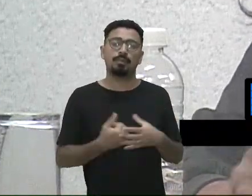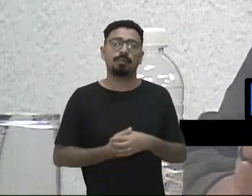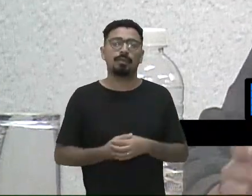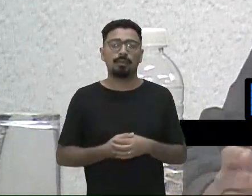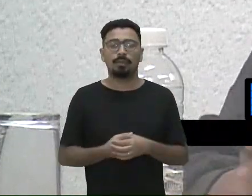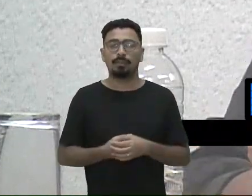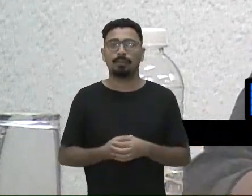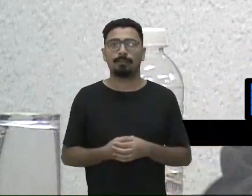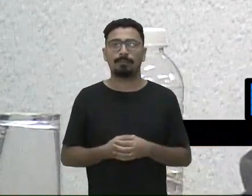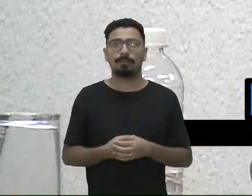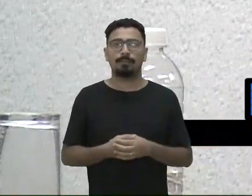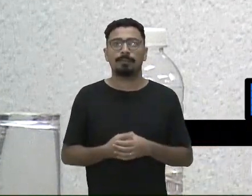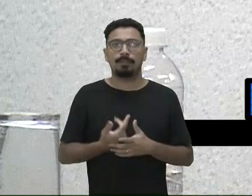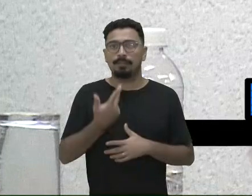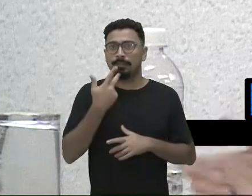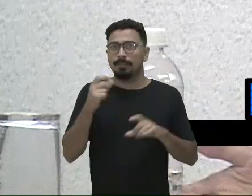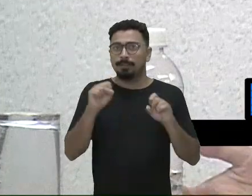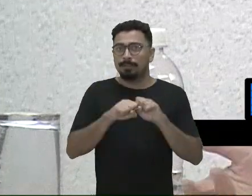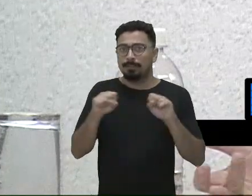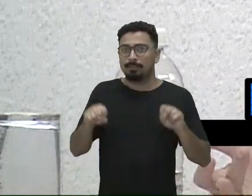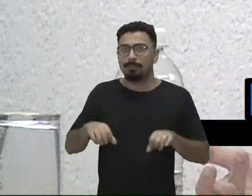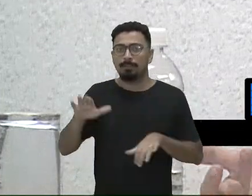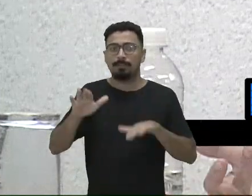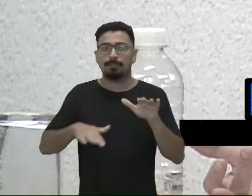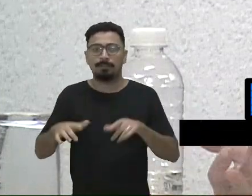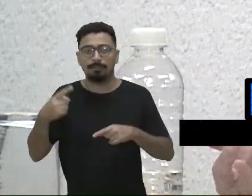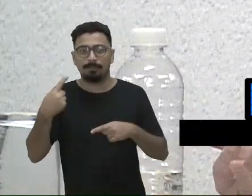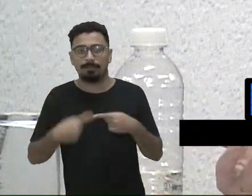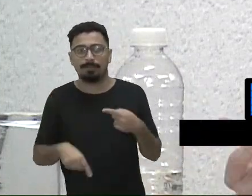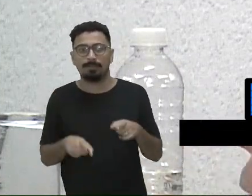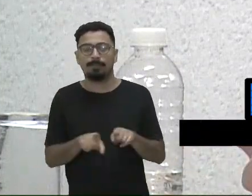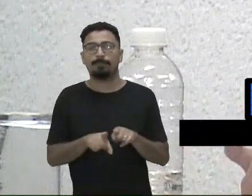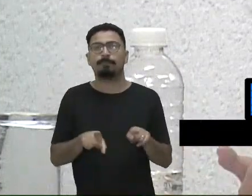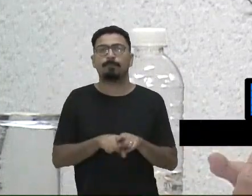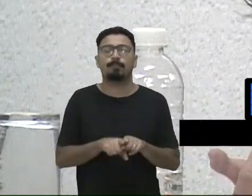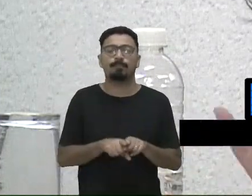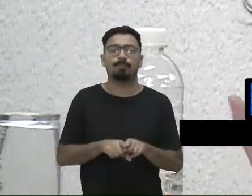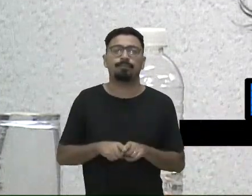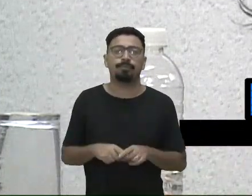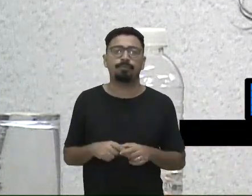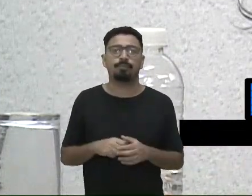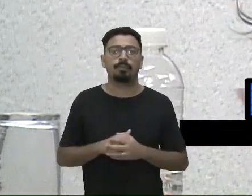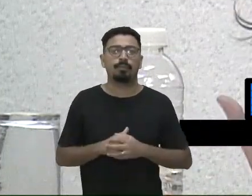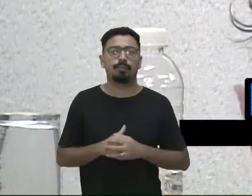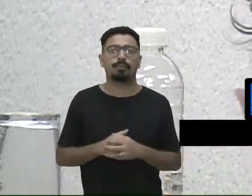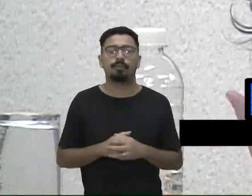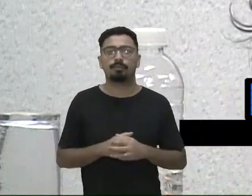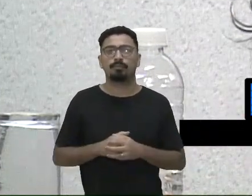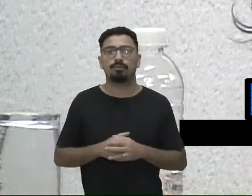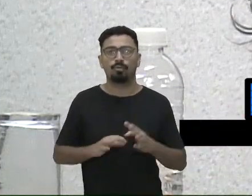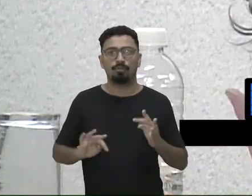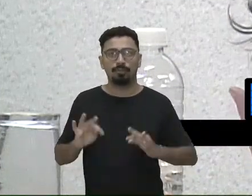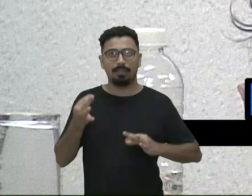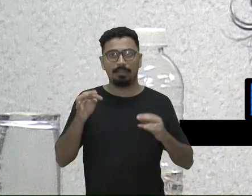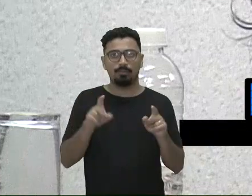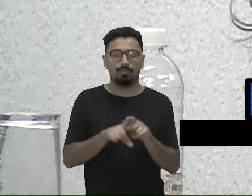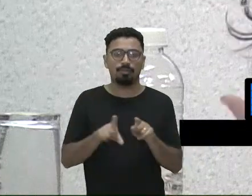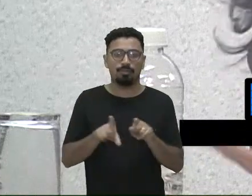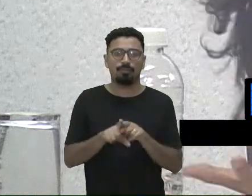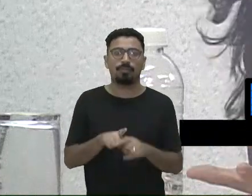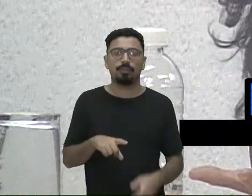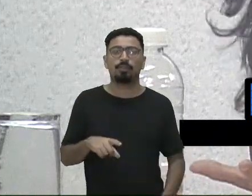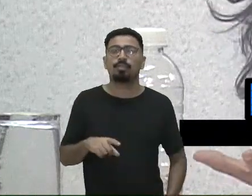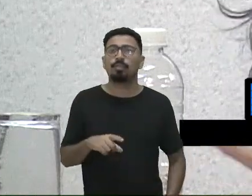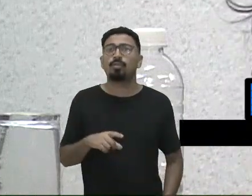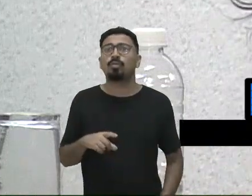que esse sistema muitas vezes sai fora do ar, Natália. E os próprios técnicos lá, os próprios servidores